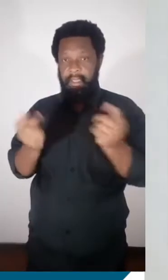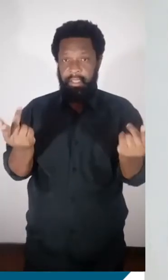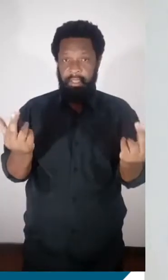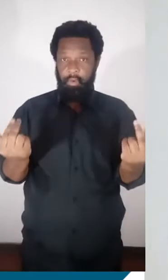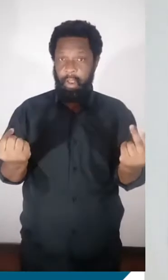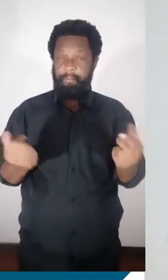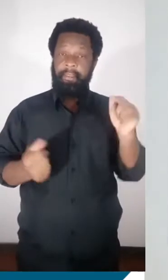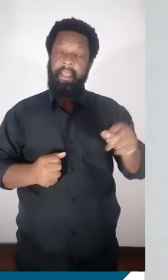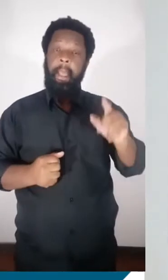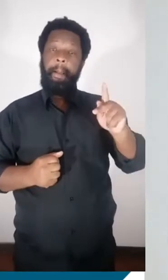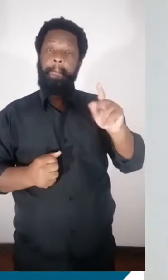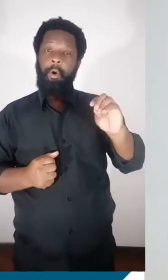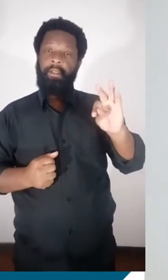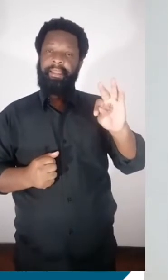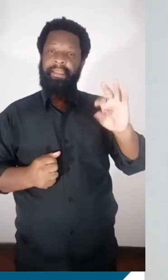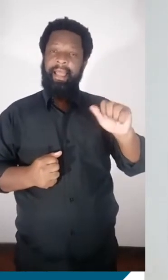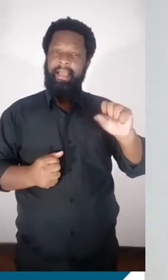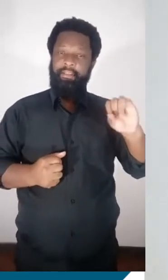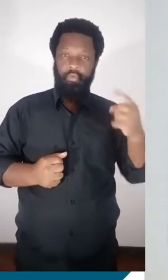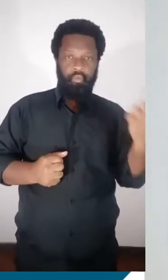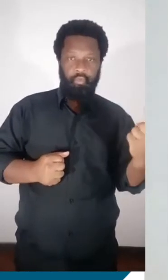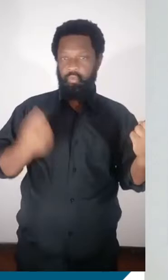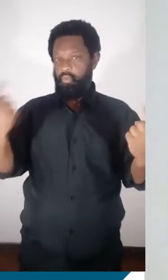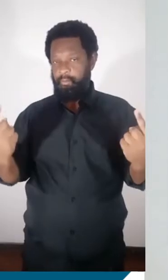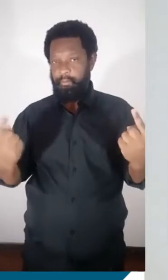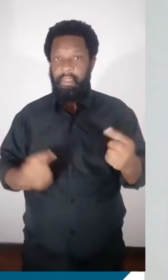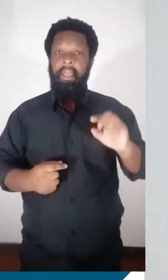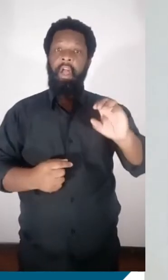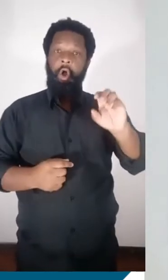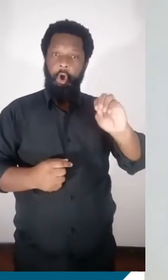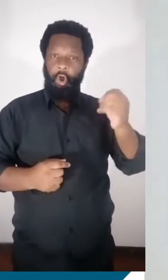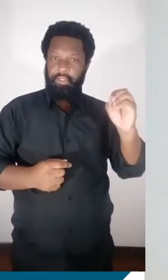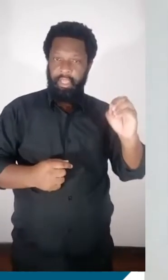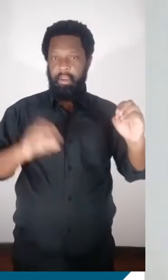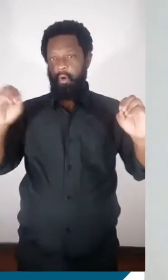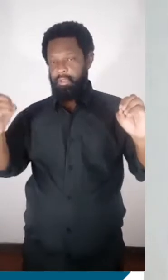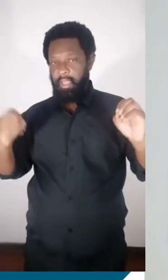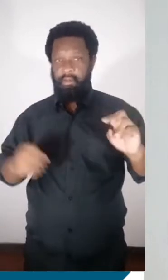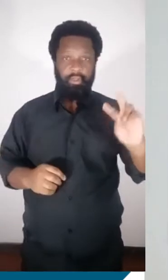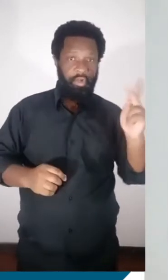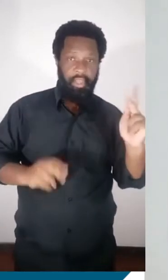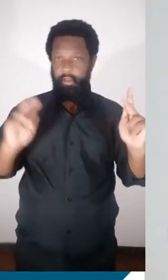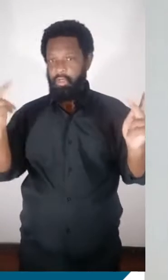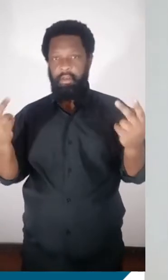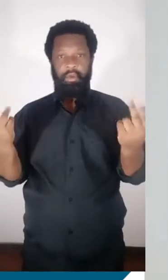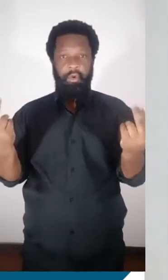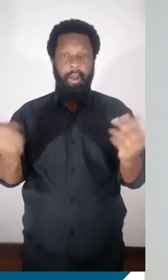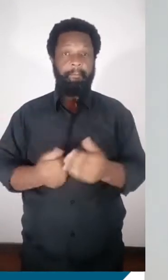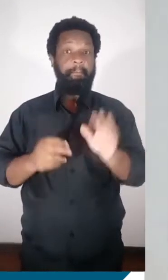tenho um potássio, um oxigênio, um hidrogênio. Então tá